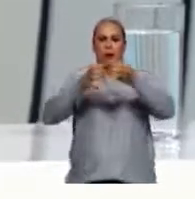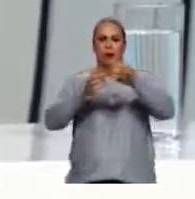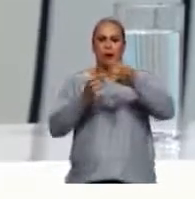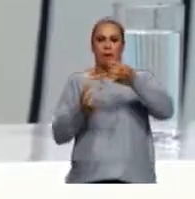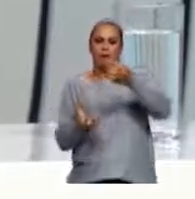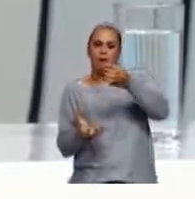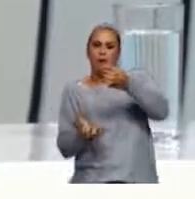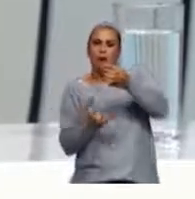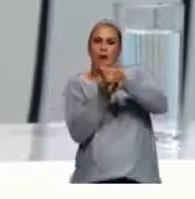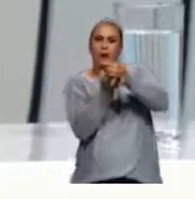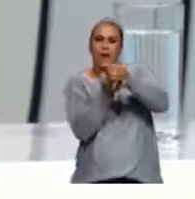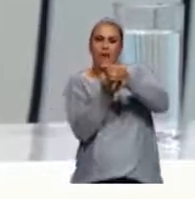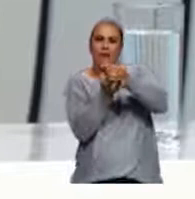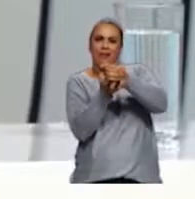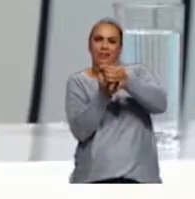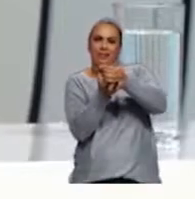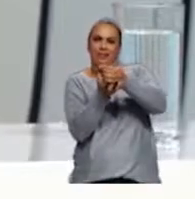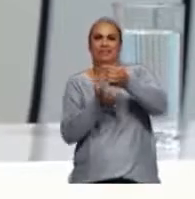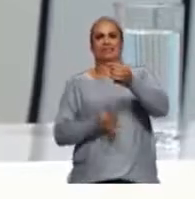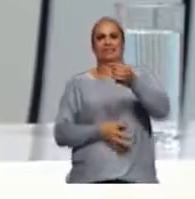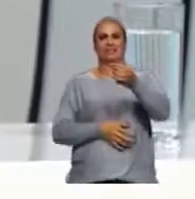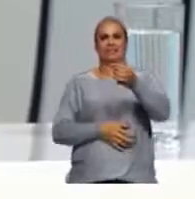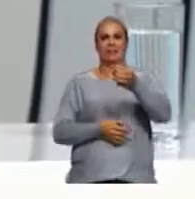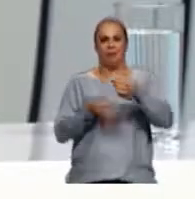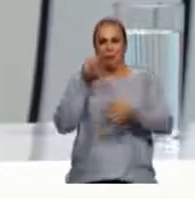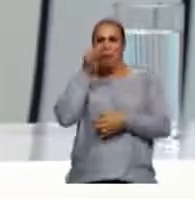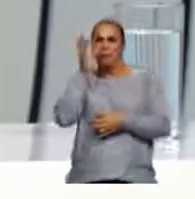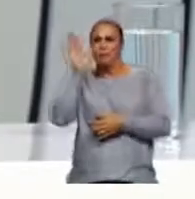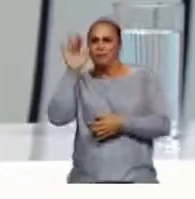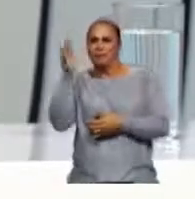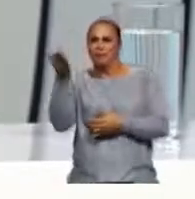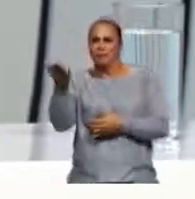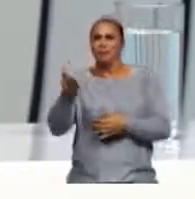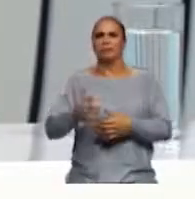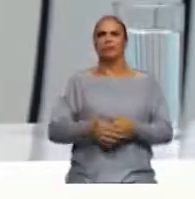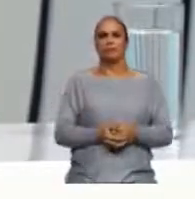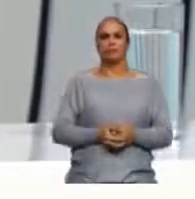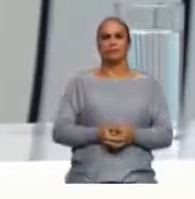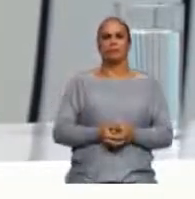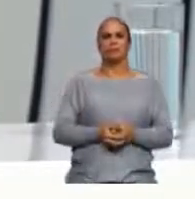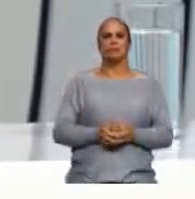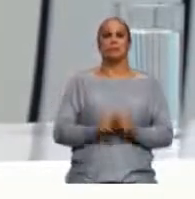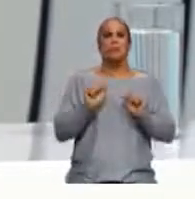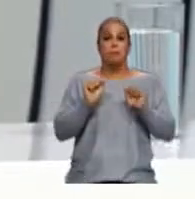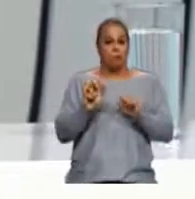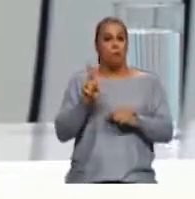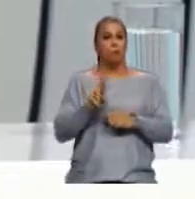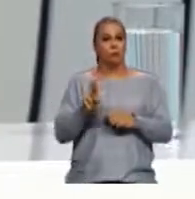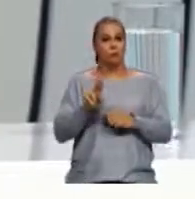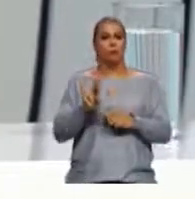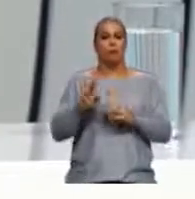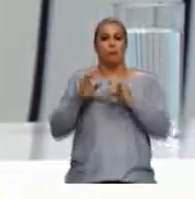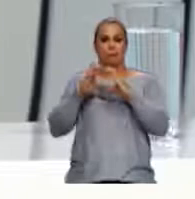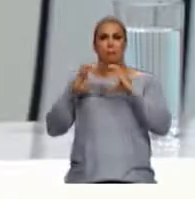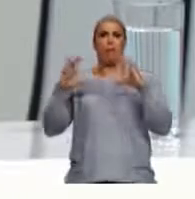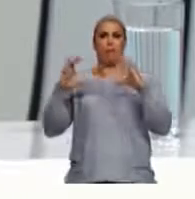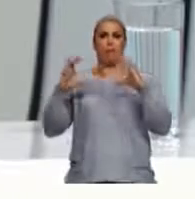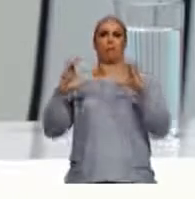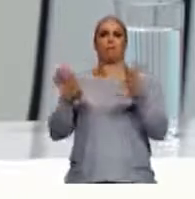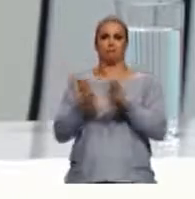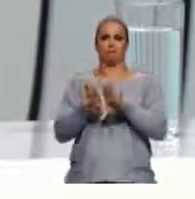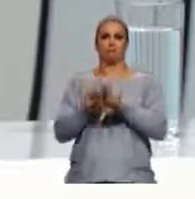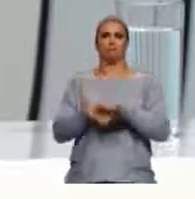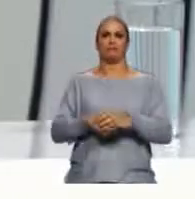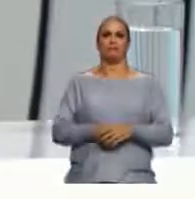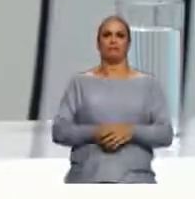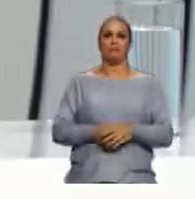cobrir essa parte aberta com a luva ou com um balão, que pode ser um balão maior.